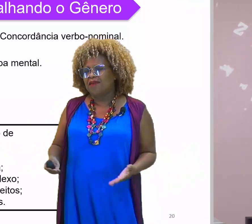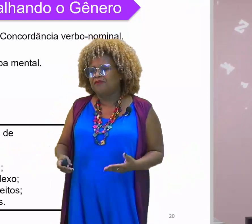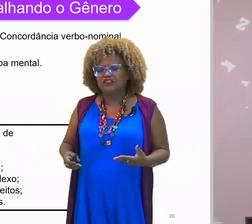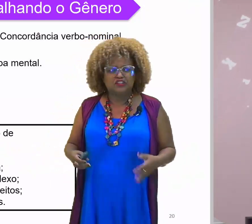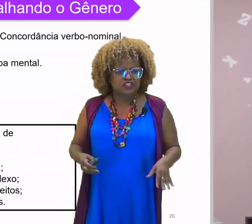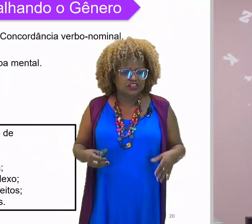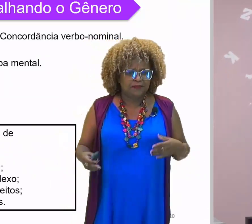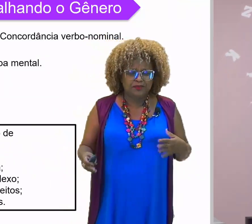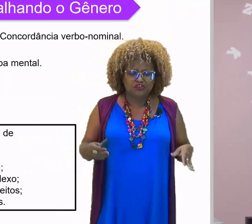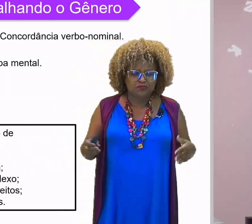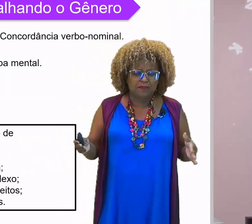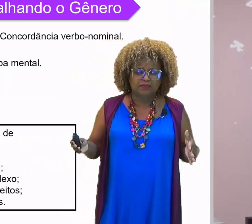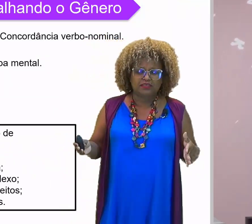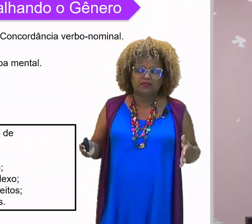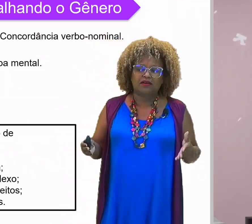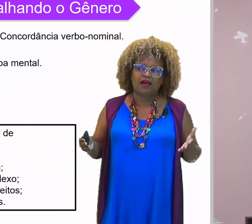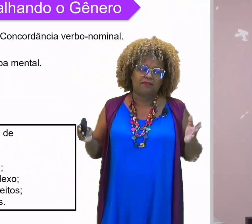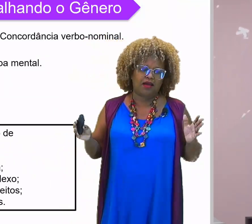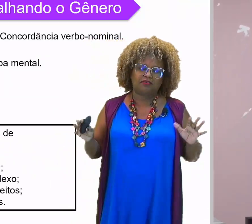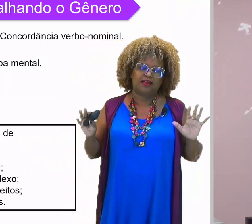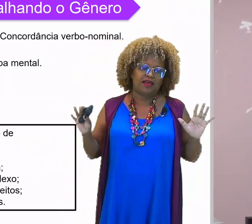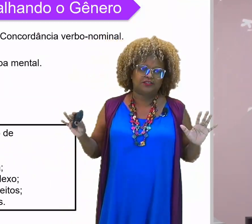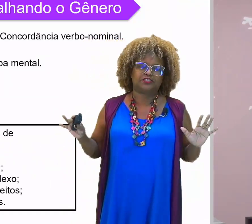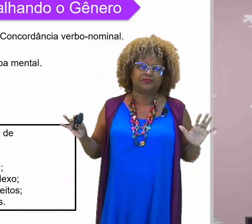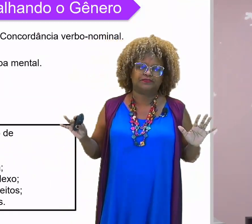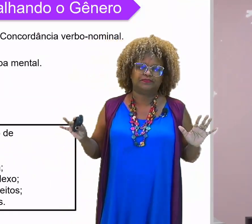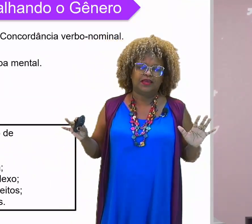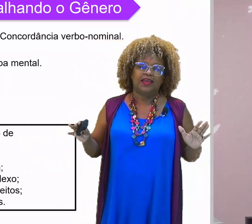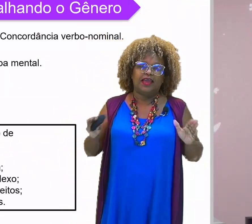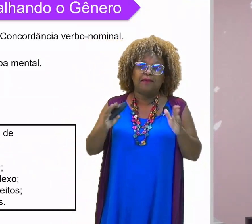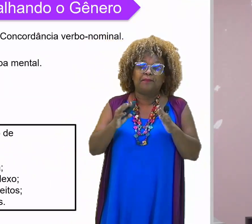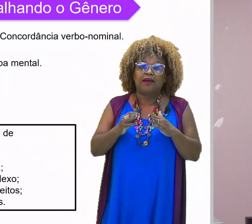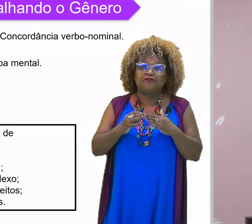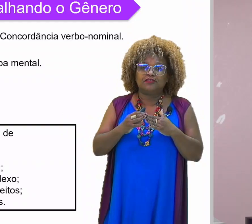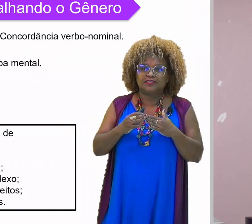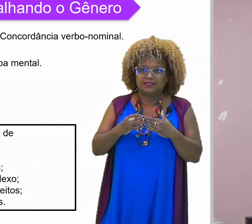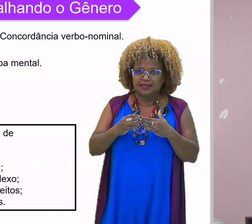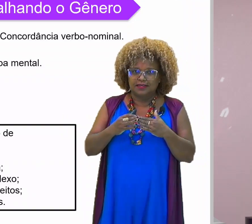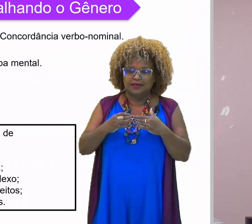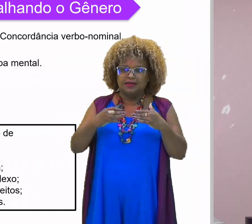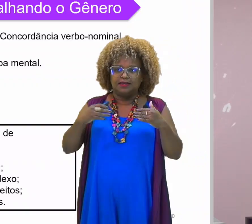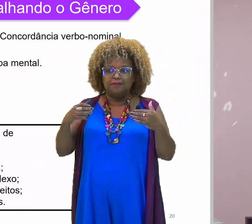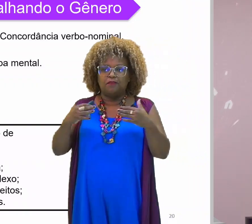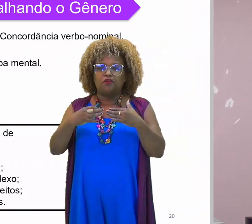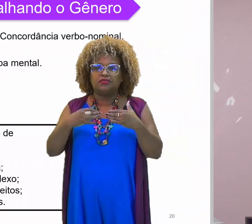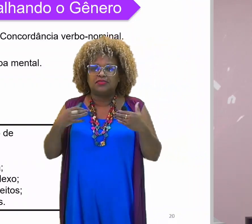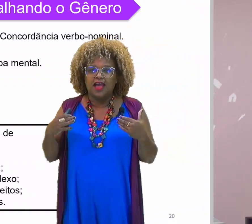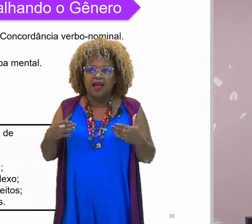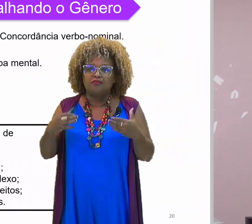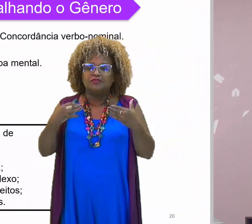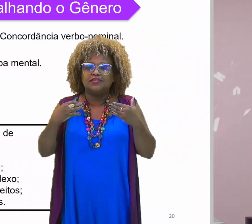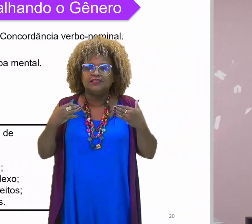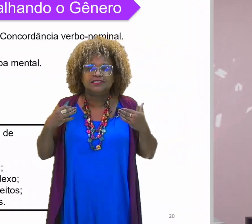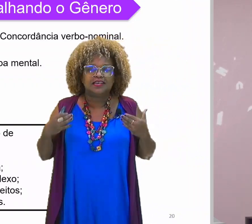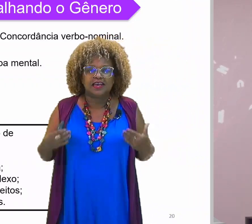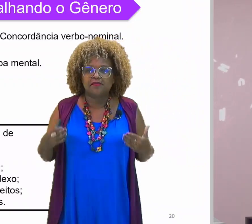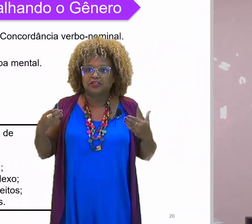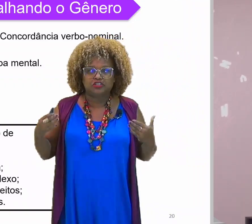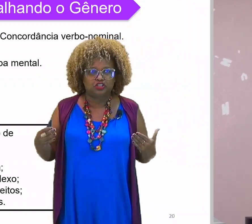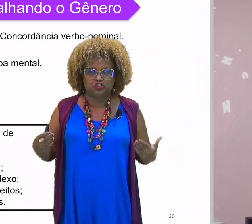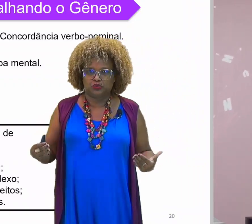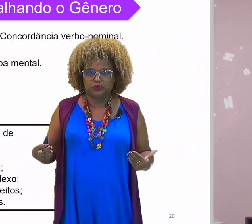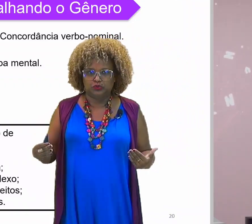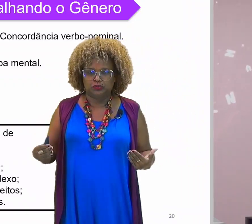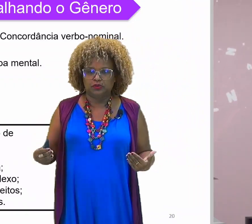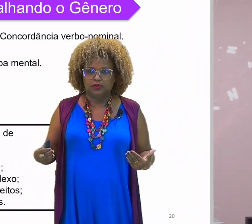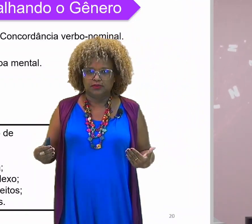A gente, ai, professora, só tá pedindo mapa mental. Amado, relaxa. É para você, né, montar o seu esquema